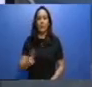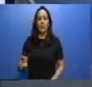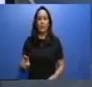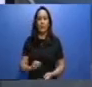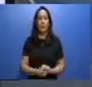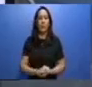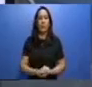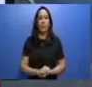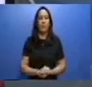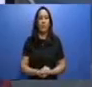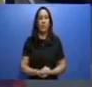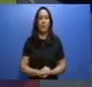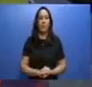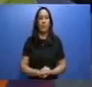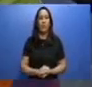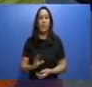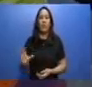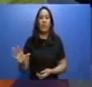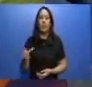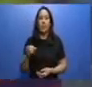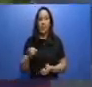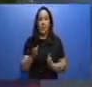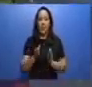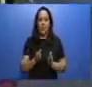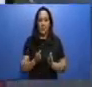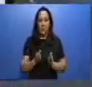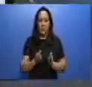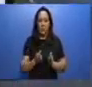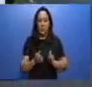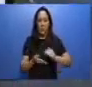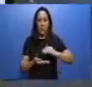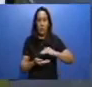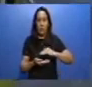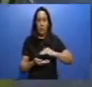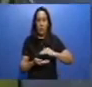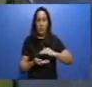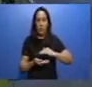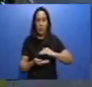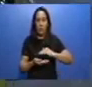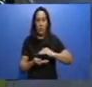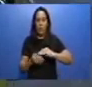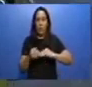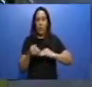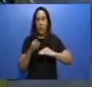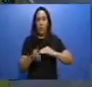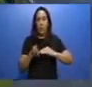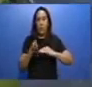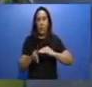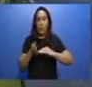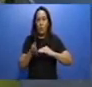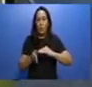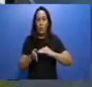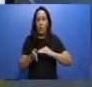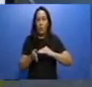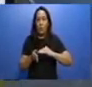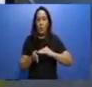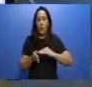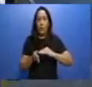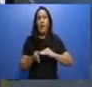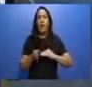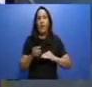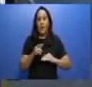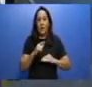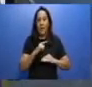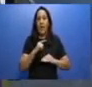que quis dizer aqui? Que se eu pegar uma face do sólido geométrico, aí